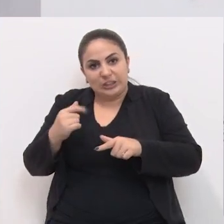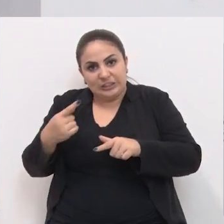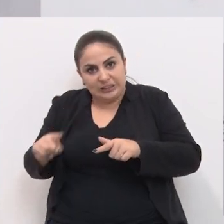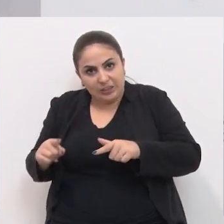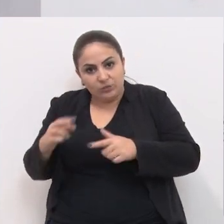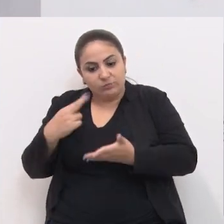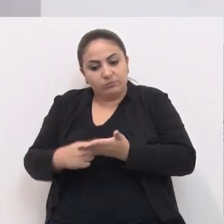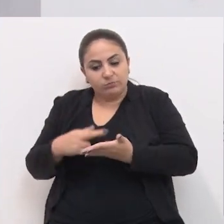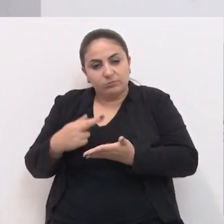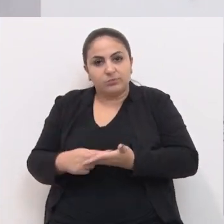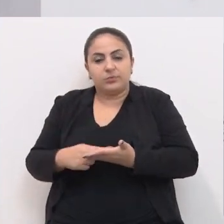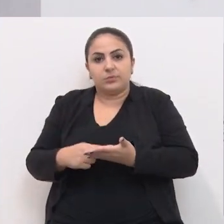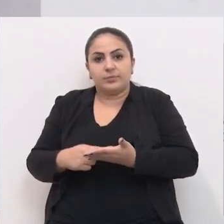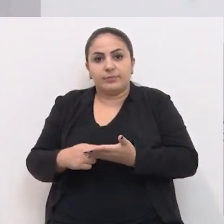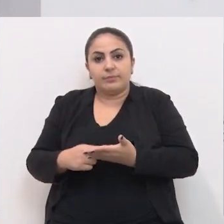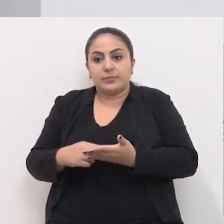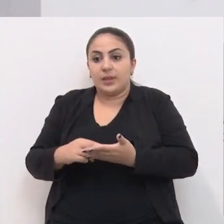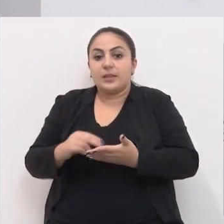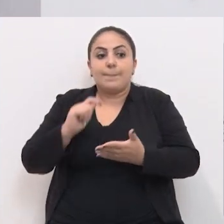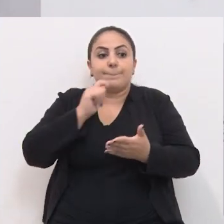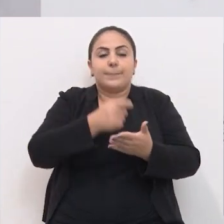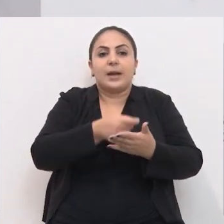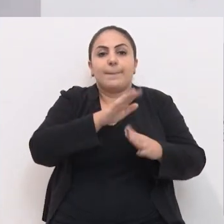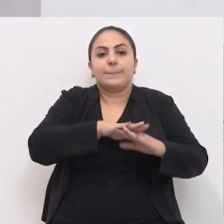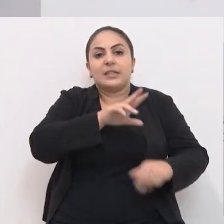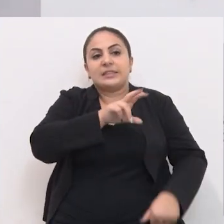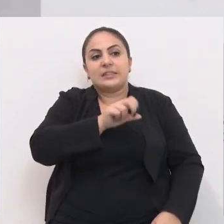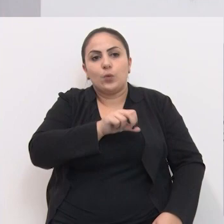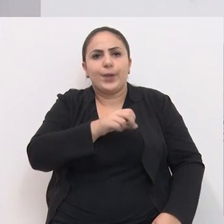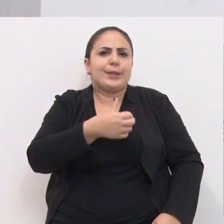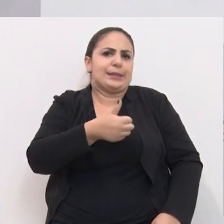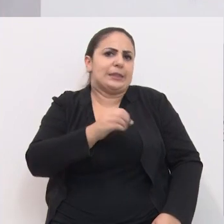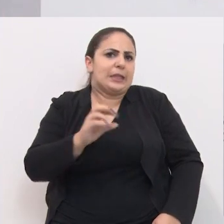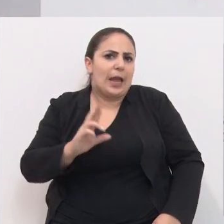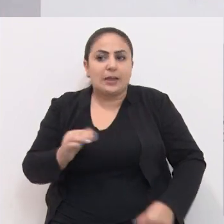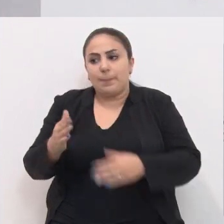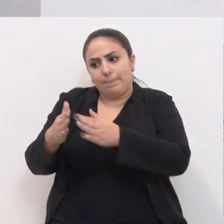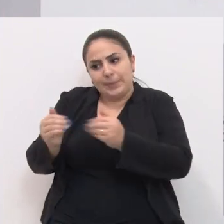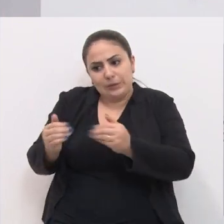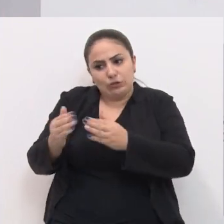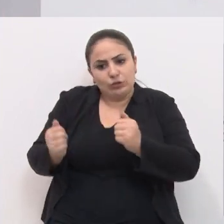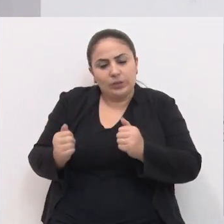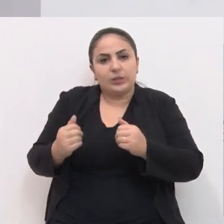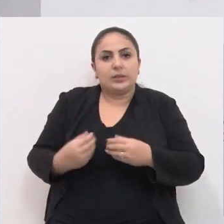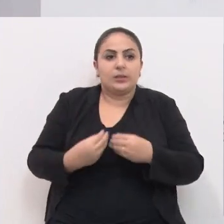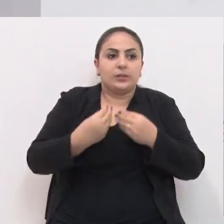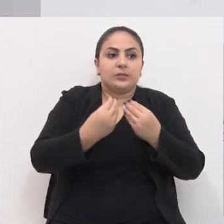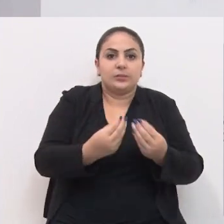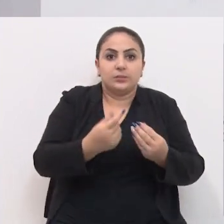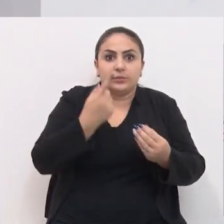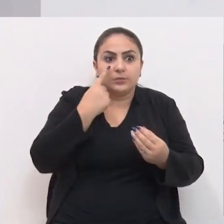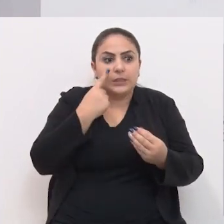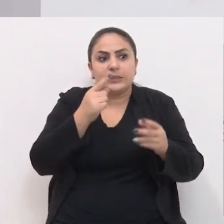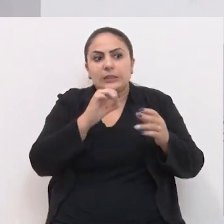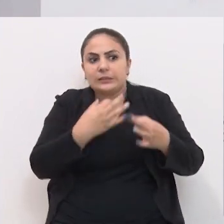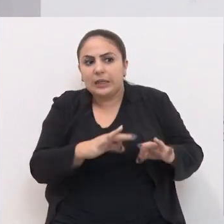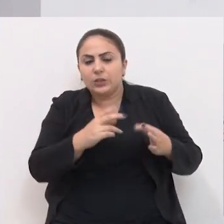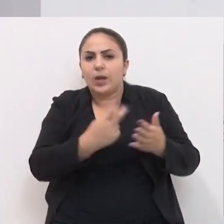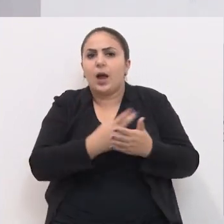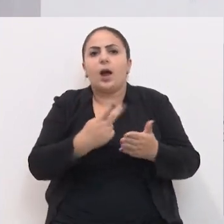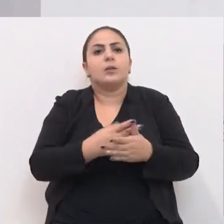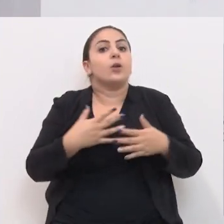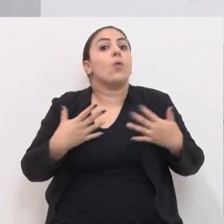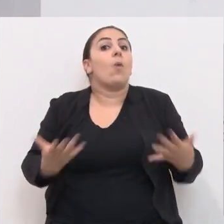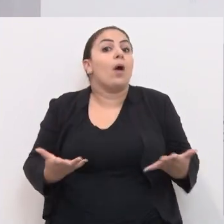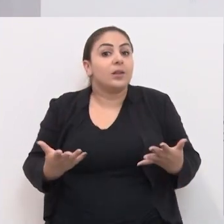não ficou feliz com esse aumento? Olha, é bem complicado, como eu falei na tribuna semana retrasada. O que acontece? Se